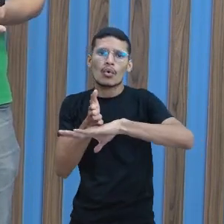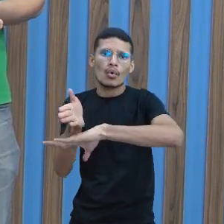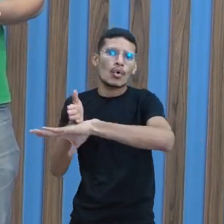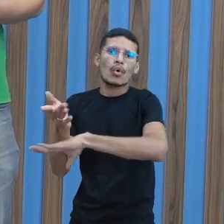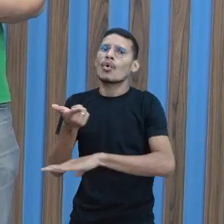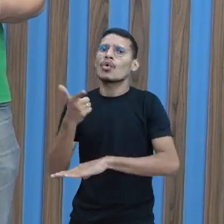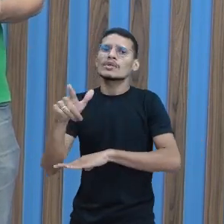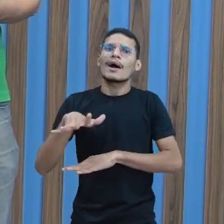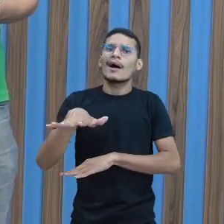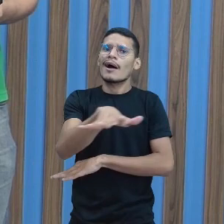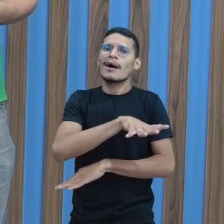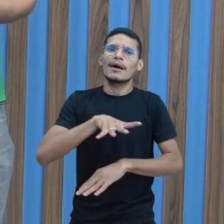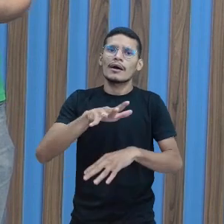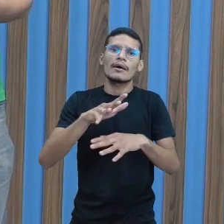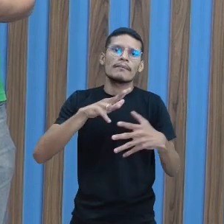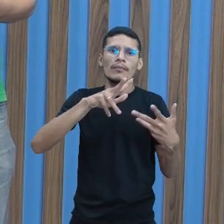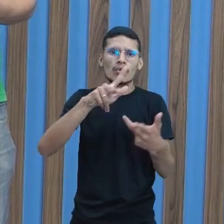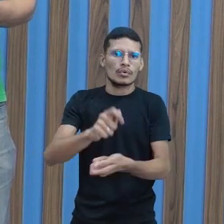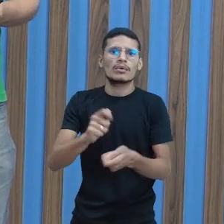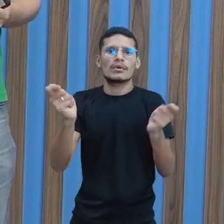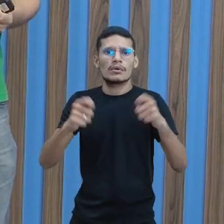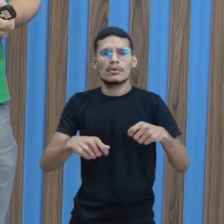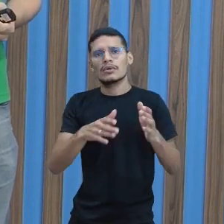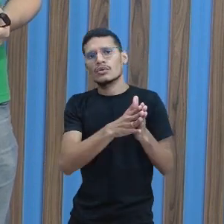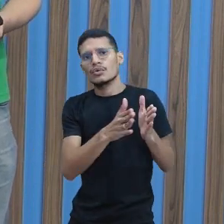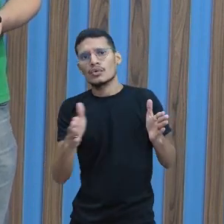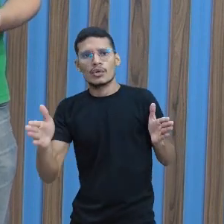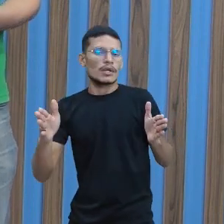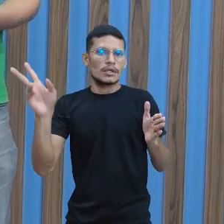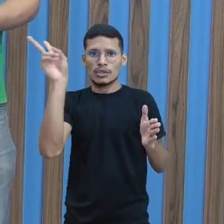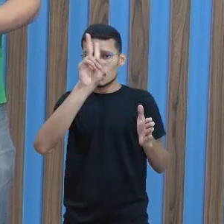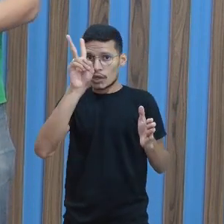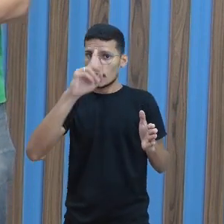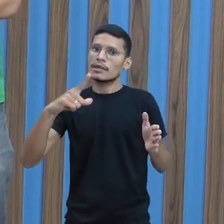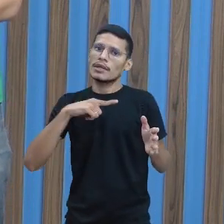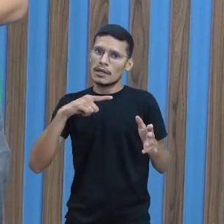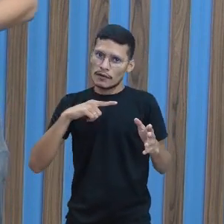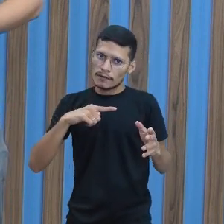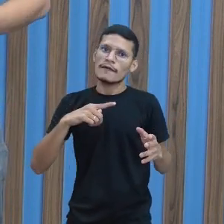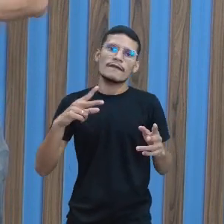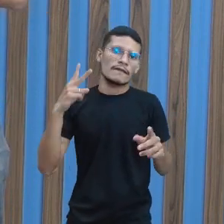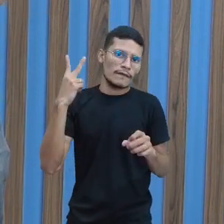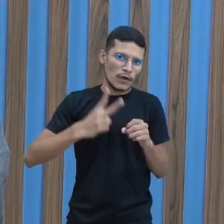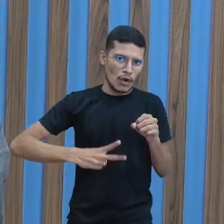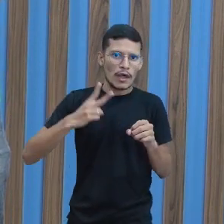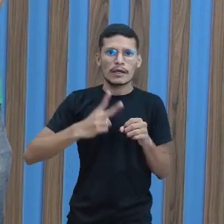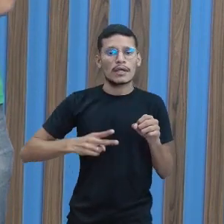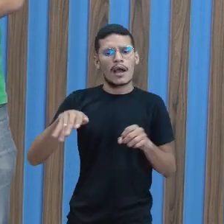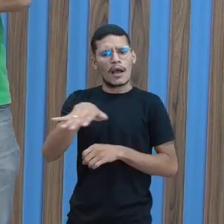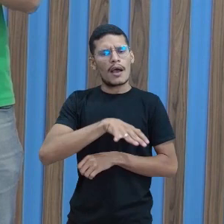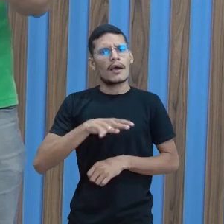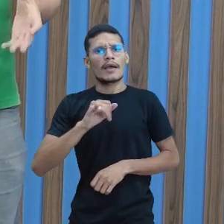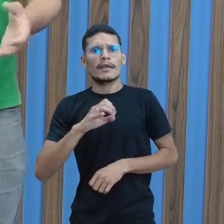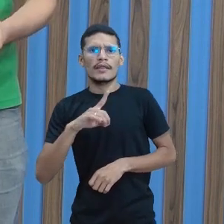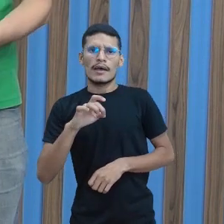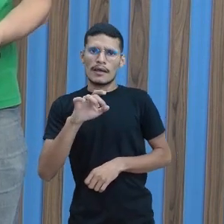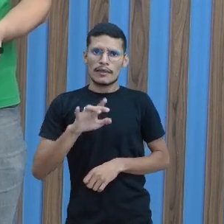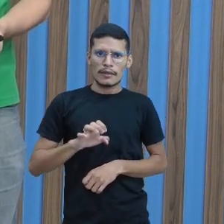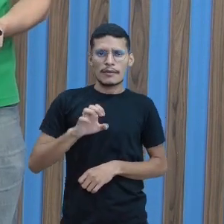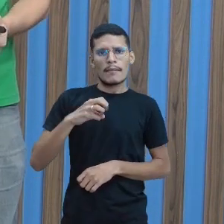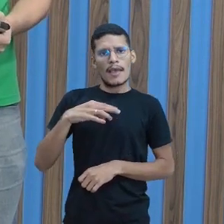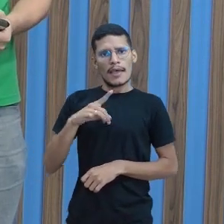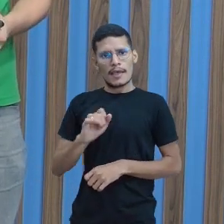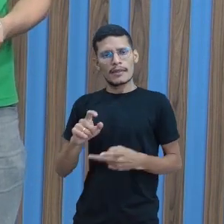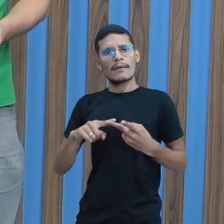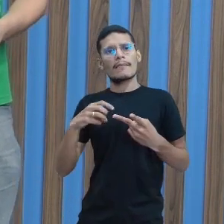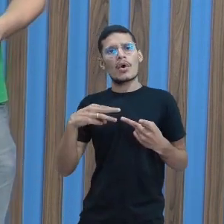do mundo ao longo da história. E que foram objetos de muita violência, né? Foram objetos de violência durante a Idade Média, durante a Idade Moderna. Basta